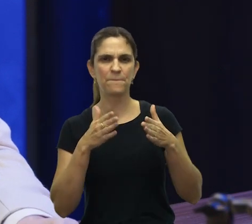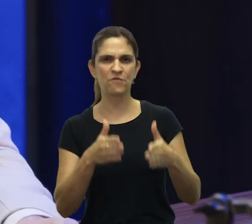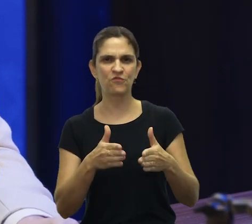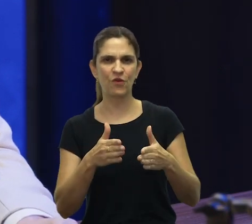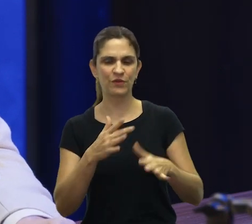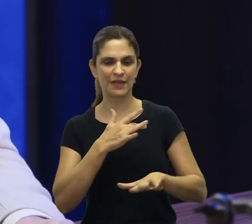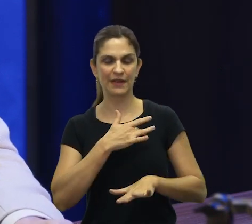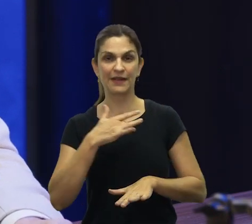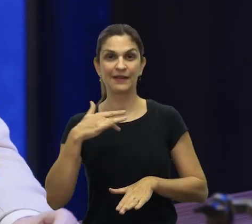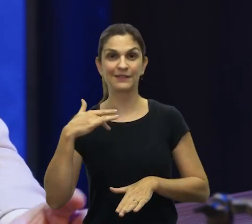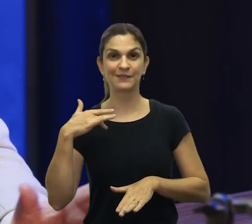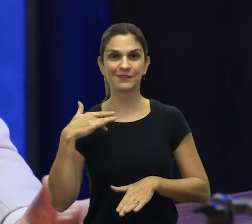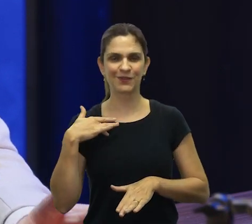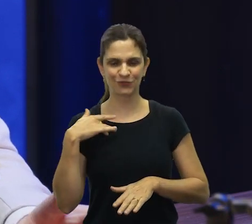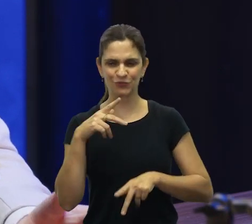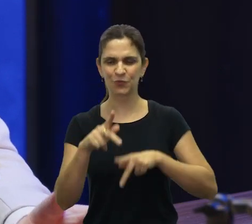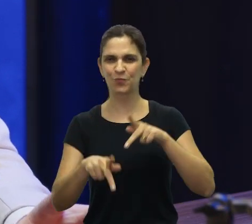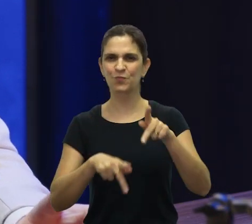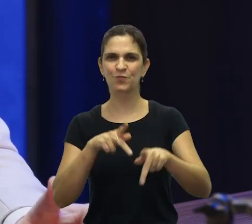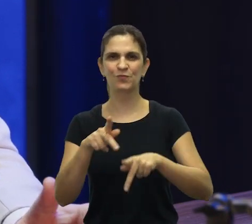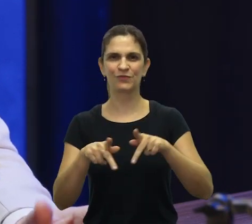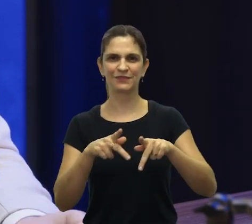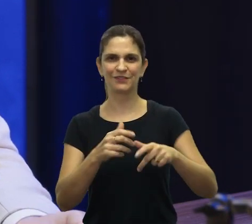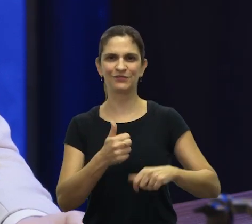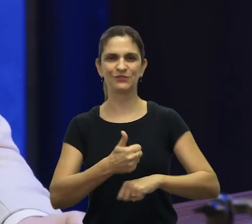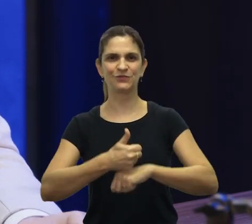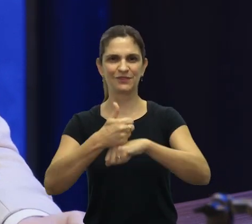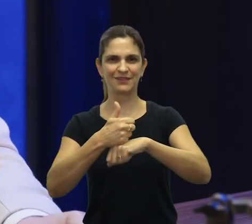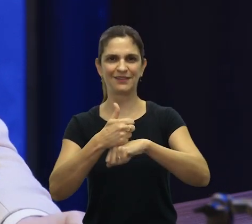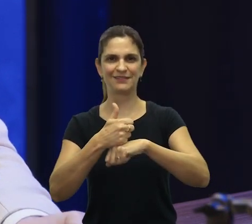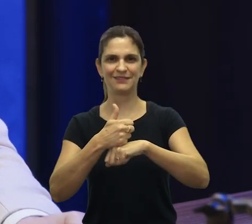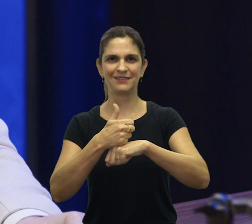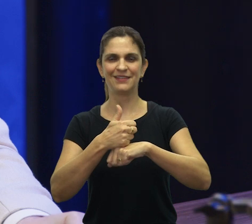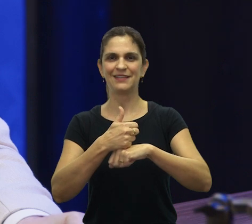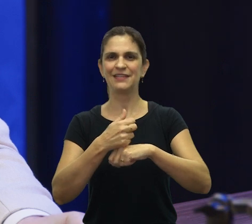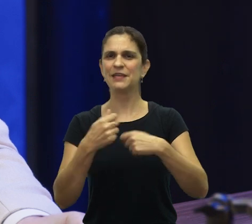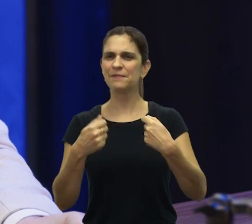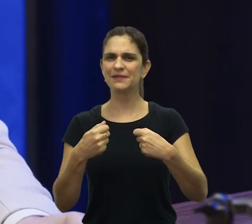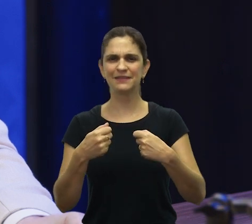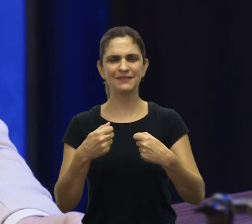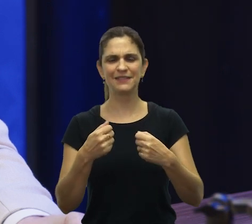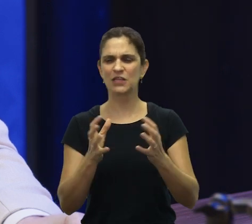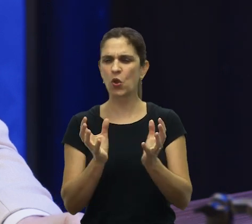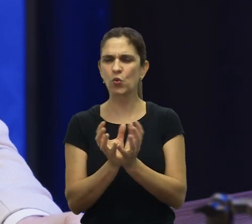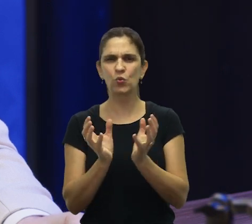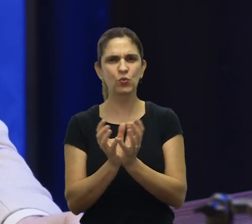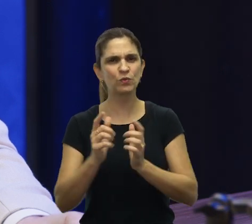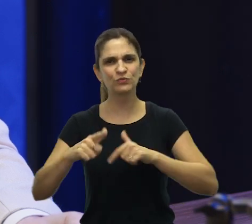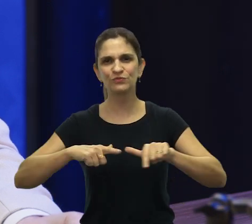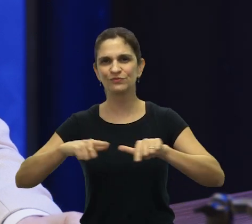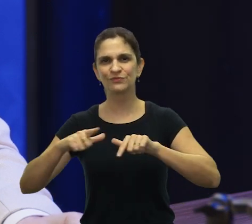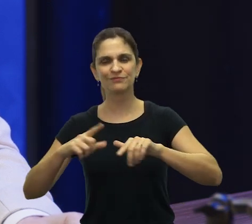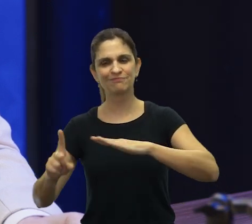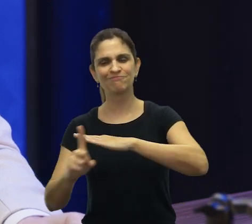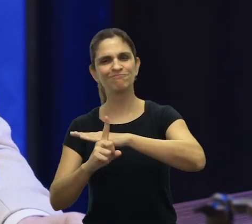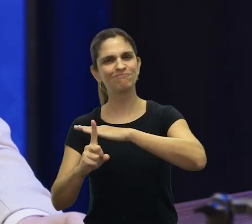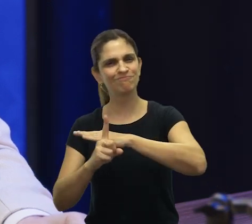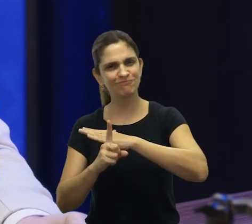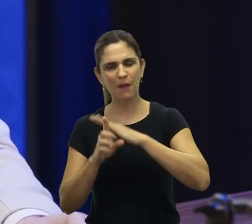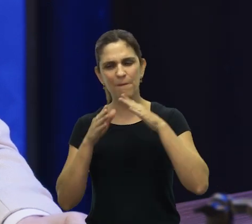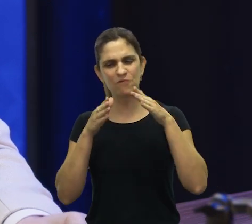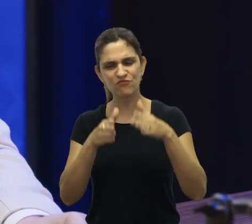de qualidade à população, de maneira resolutiva. E isso a gente tem que fazer em todas as áreas. A gente precisa fazer os mutirões de